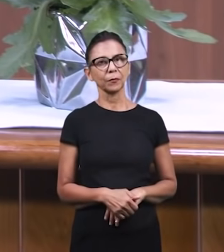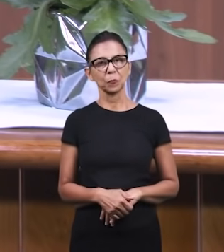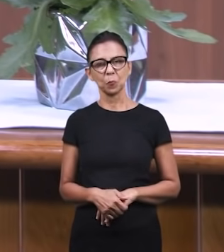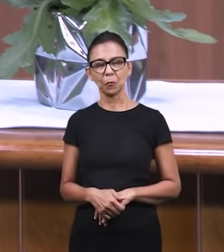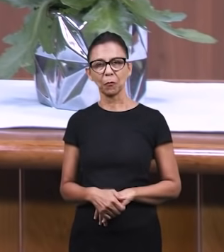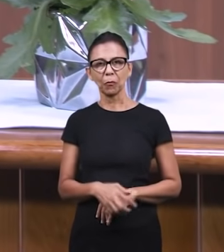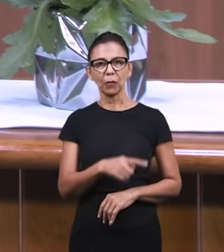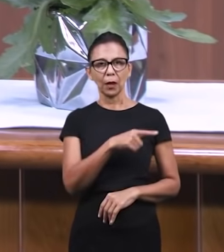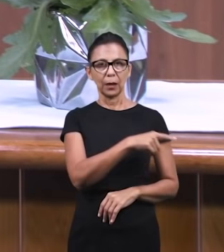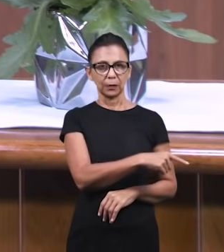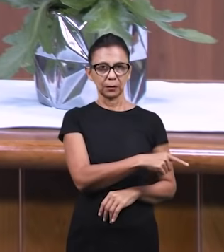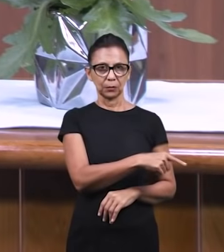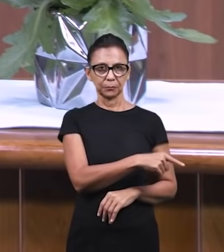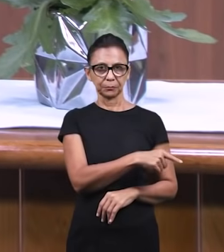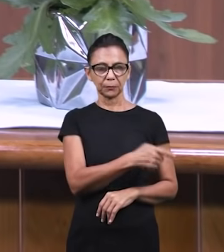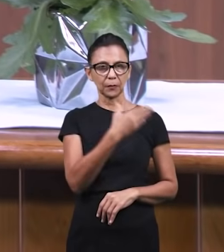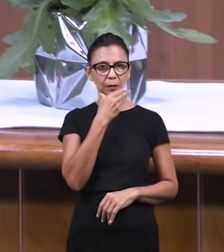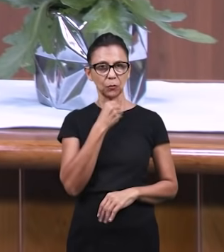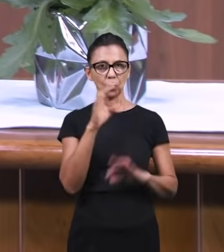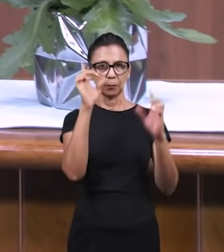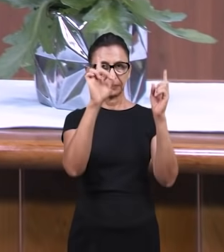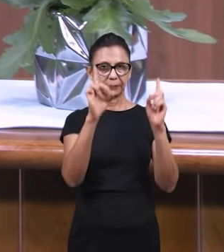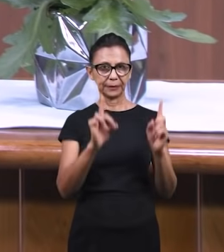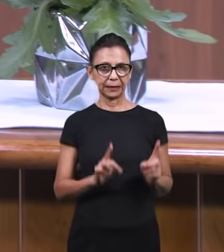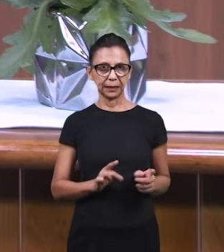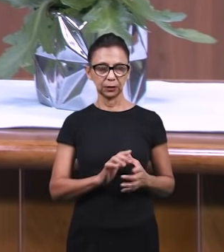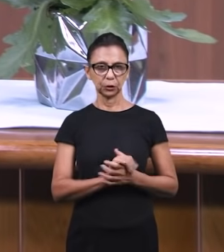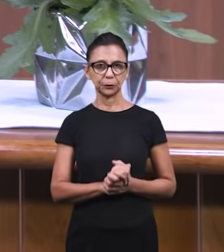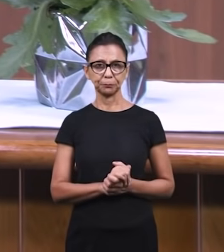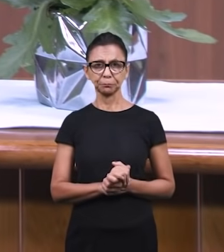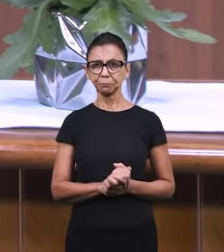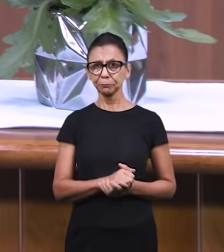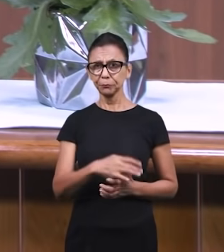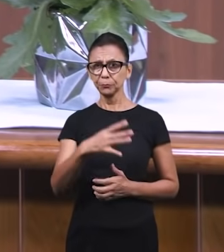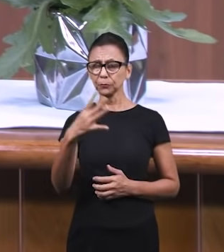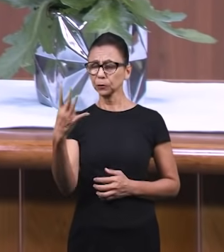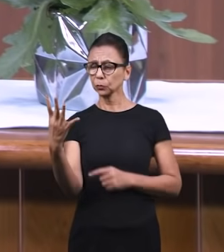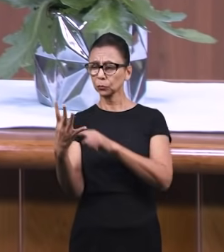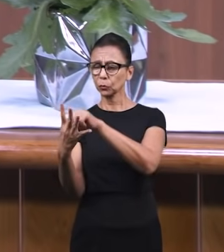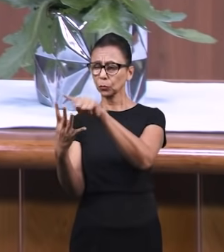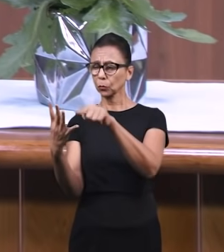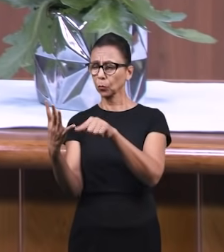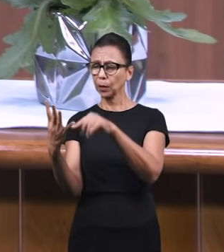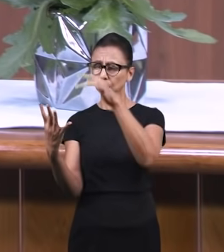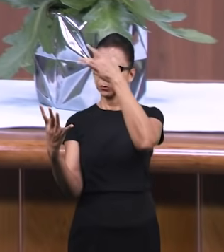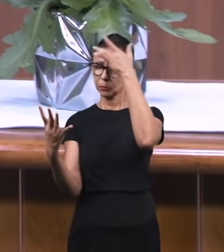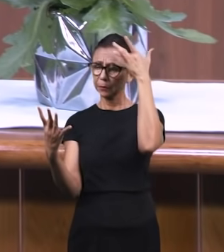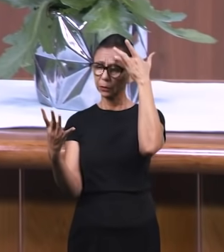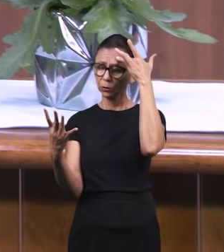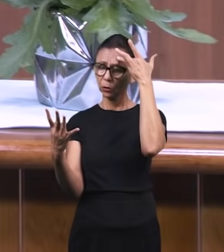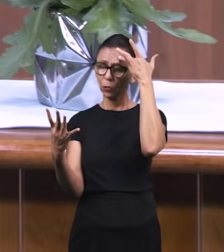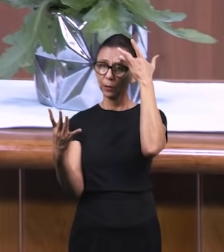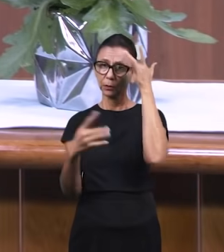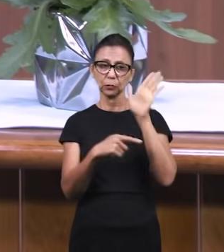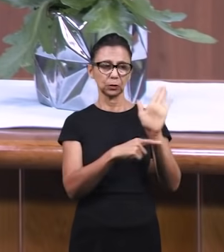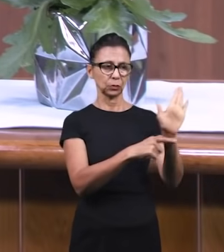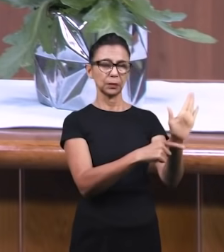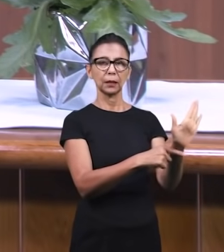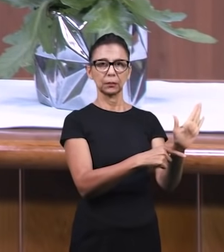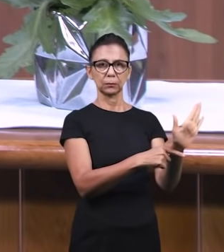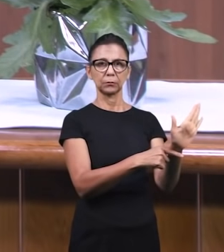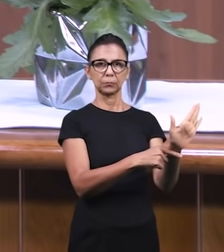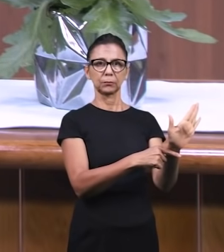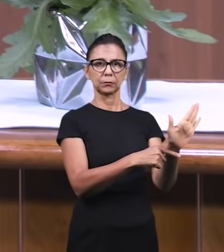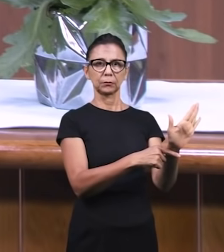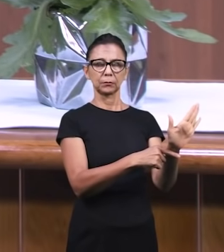evangelho. Não tem nome, não fala o nome dos evangelistas, porque o que importa é a mensagem, é a palavra que eles levaram. Quando